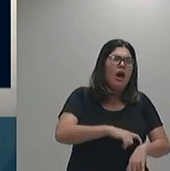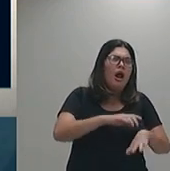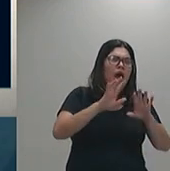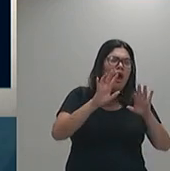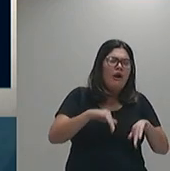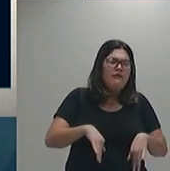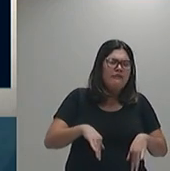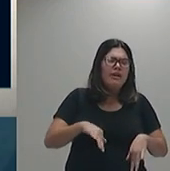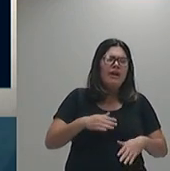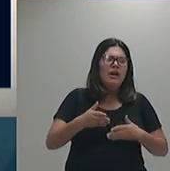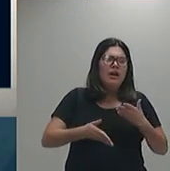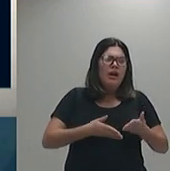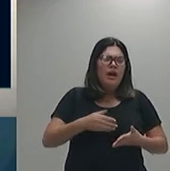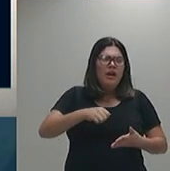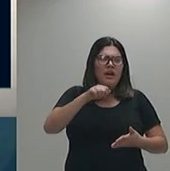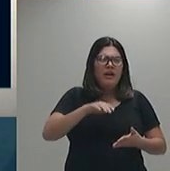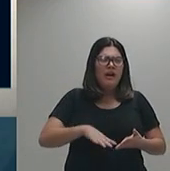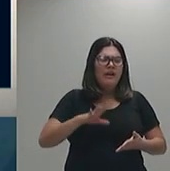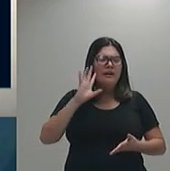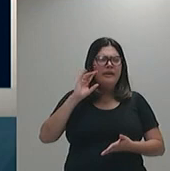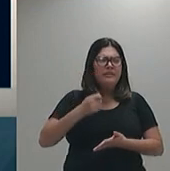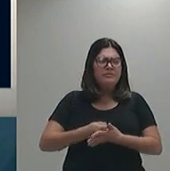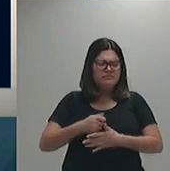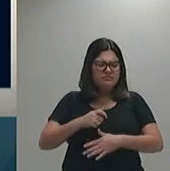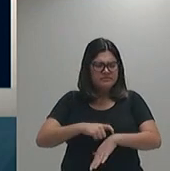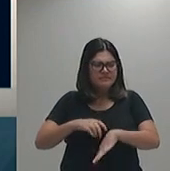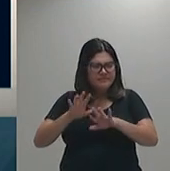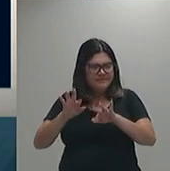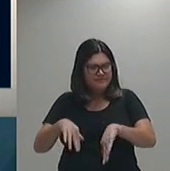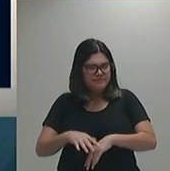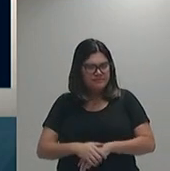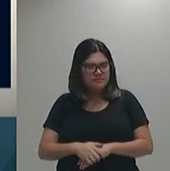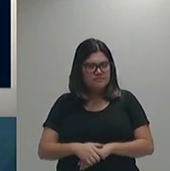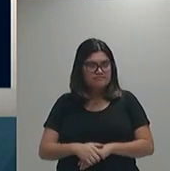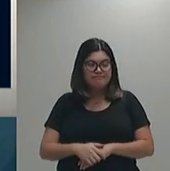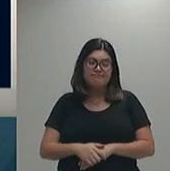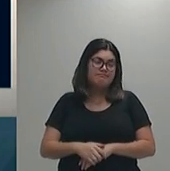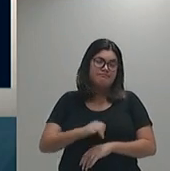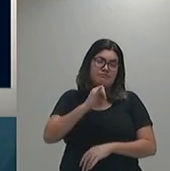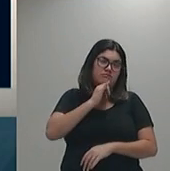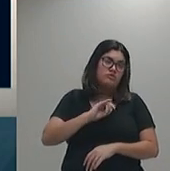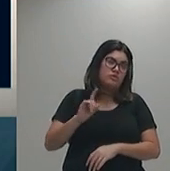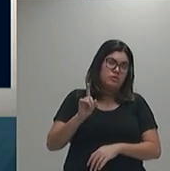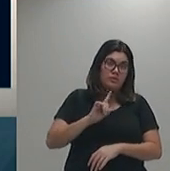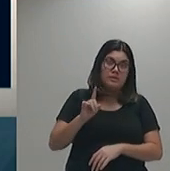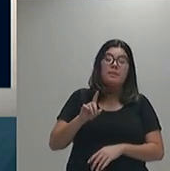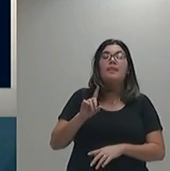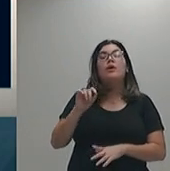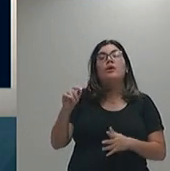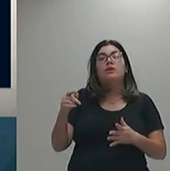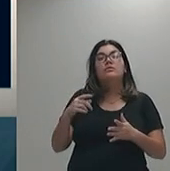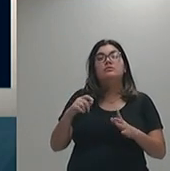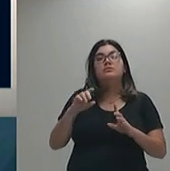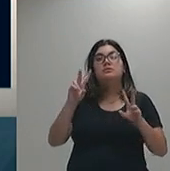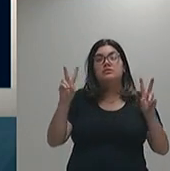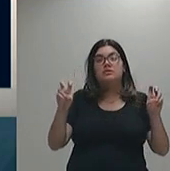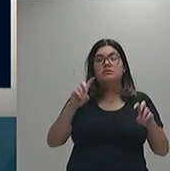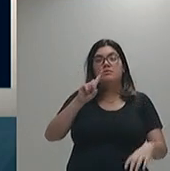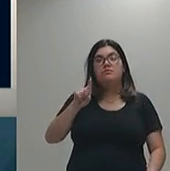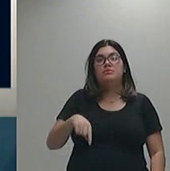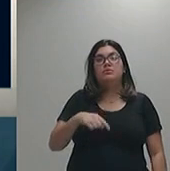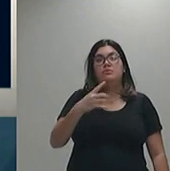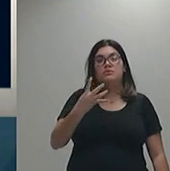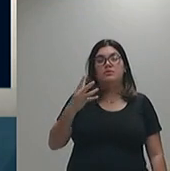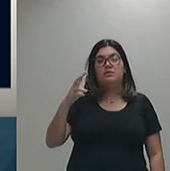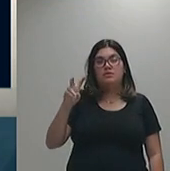decide quando esse tratamento termina não é à toa que recentemente o tema 1045 e